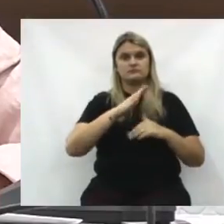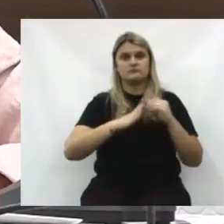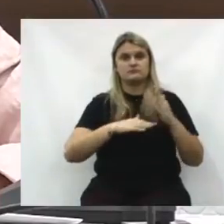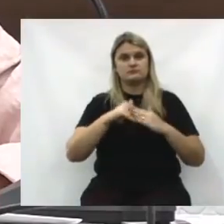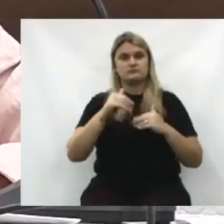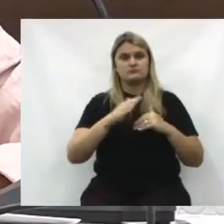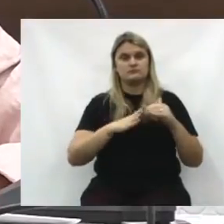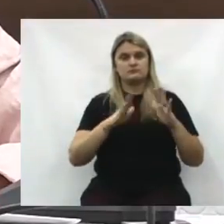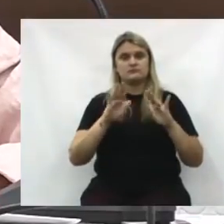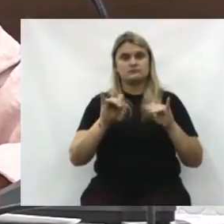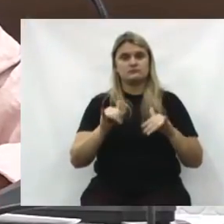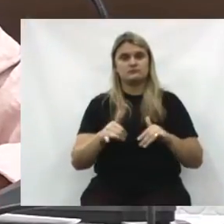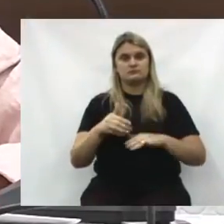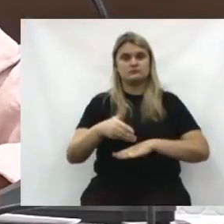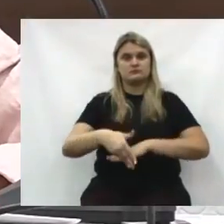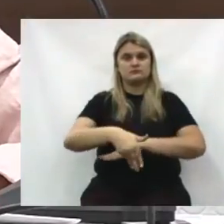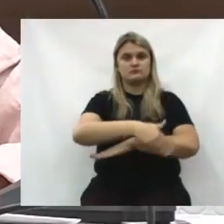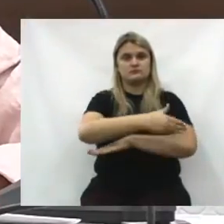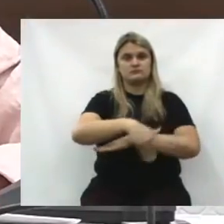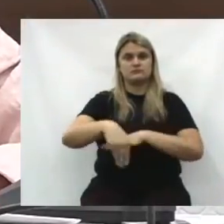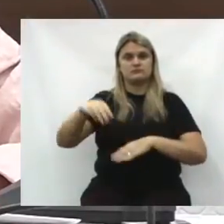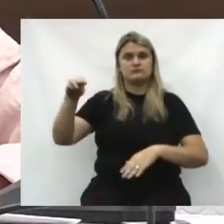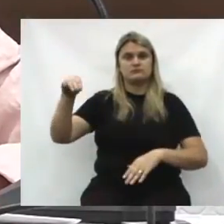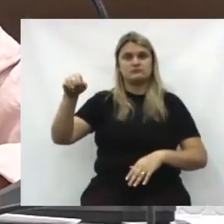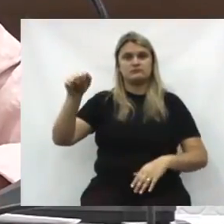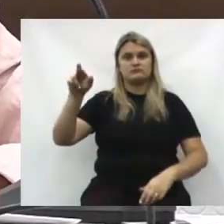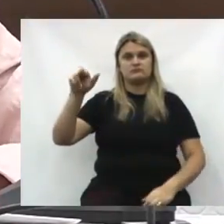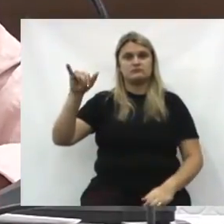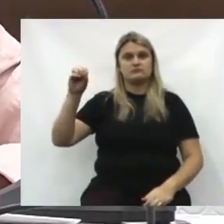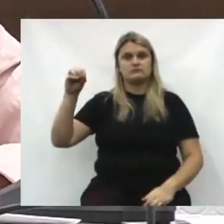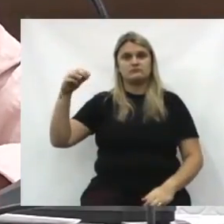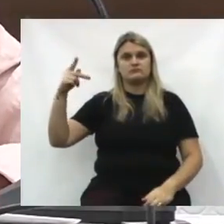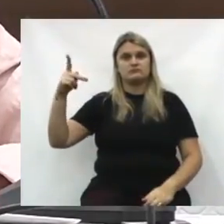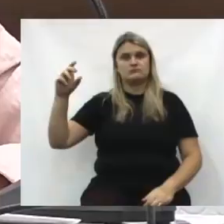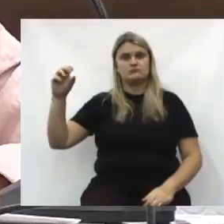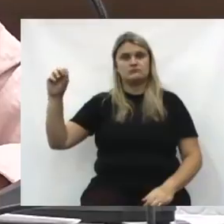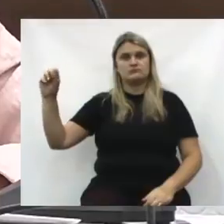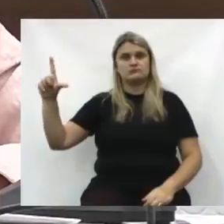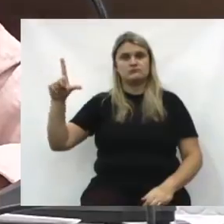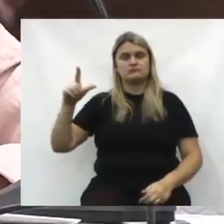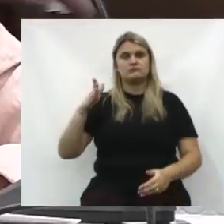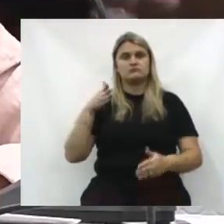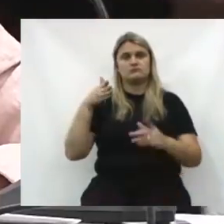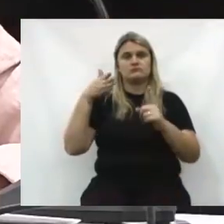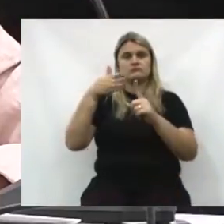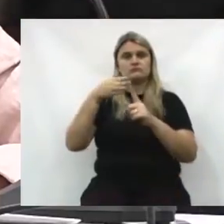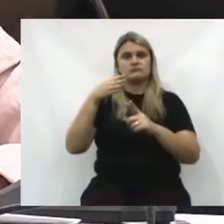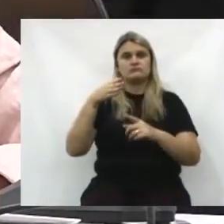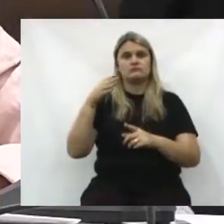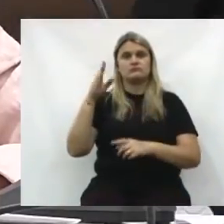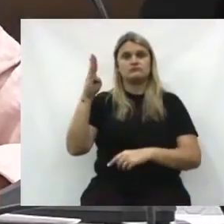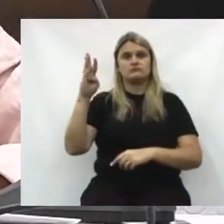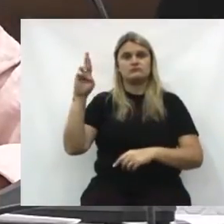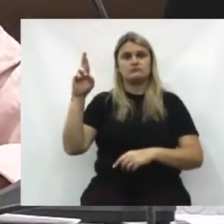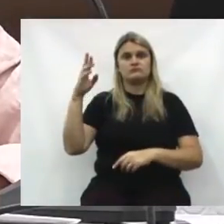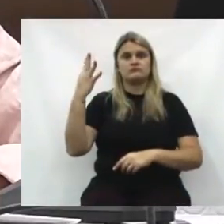uma mudança mais prática no final da rua Mário Pou, que dá acesso